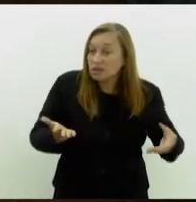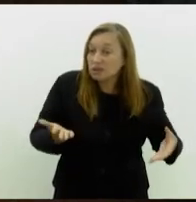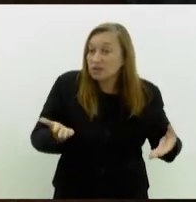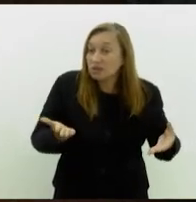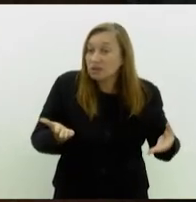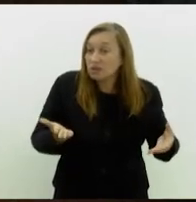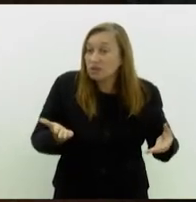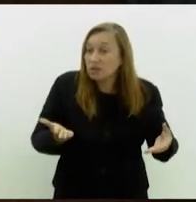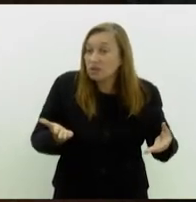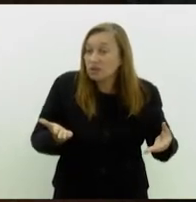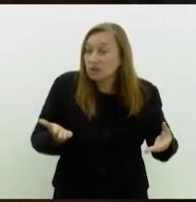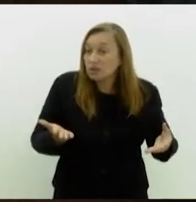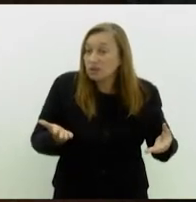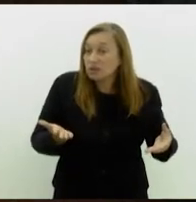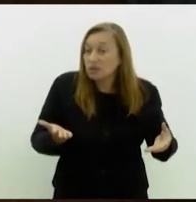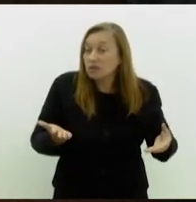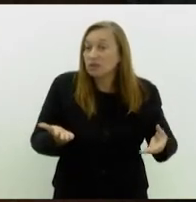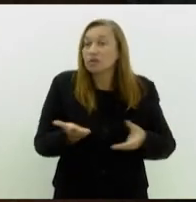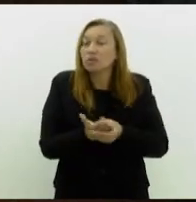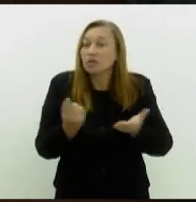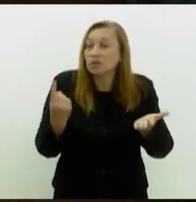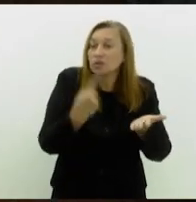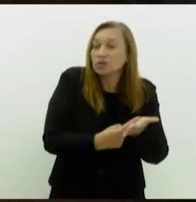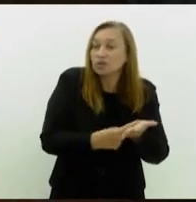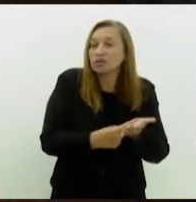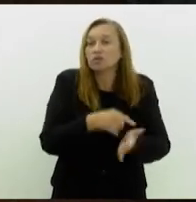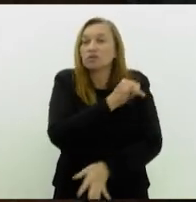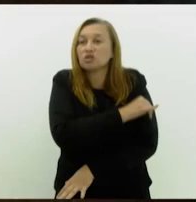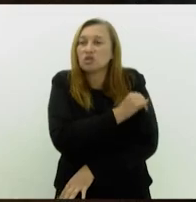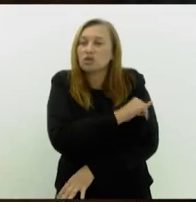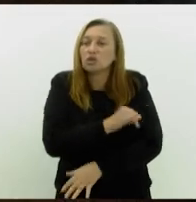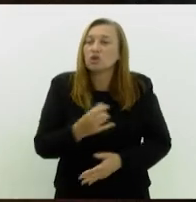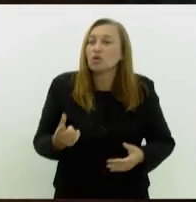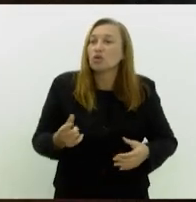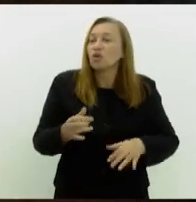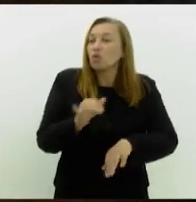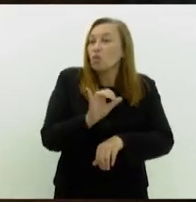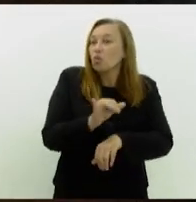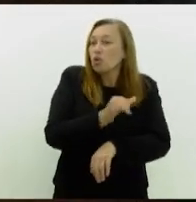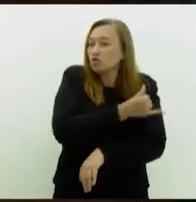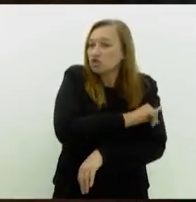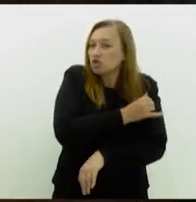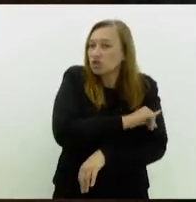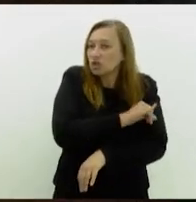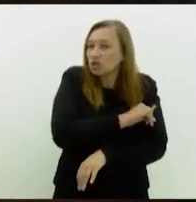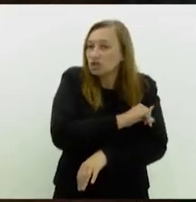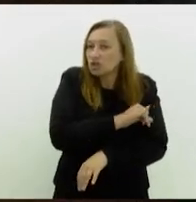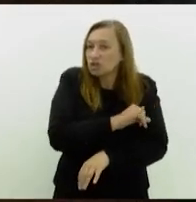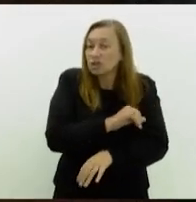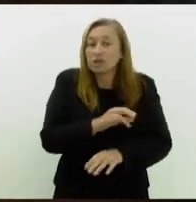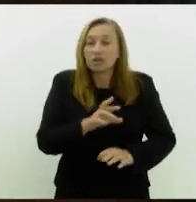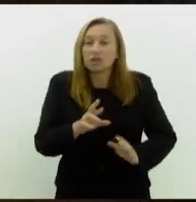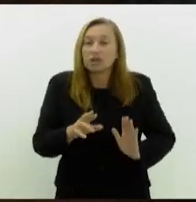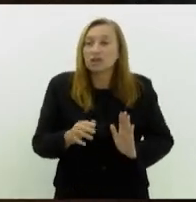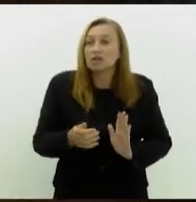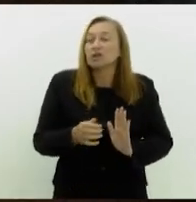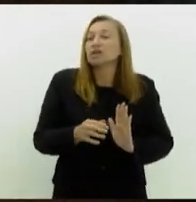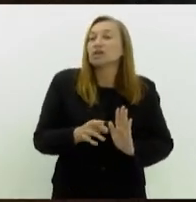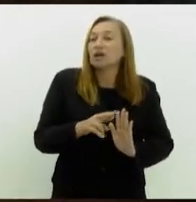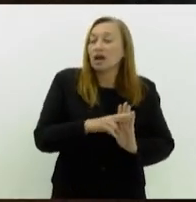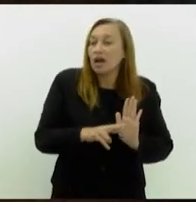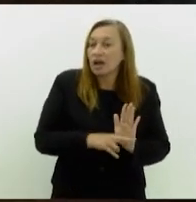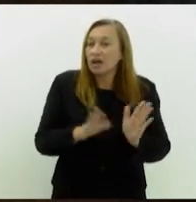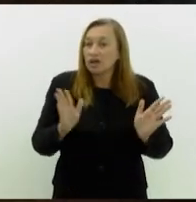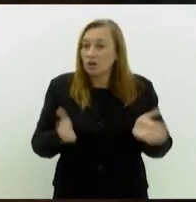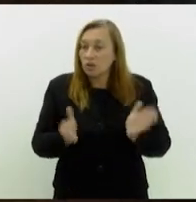de de repactuação financeira do Rio de Janeiro o Rio de Janeiro tá no meio de um regime um regime hoje que tem o ministério da fazenda de um